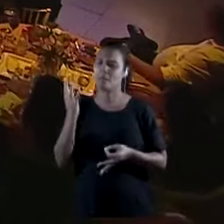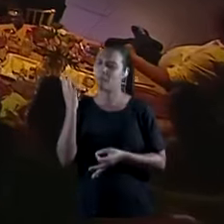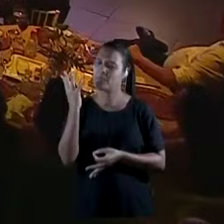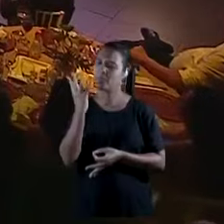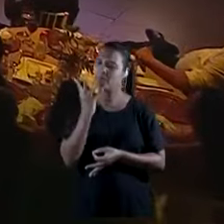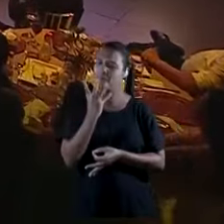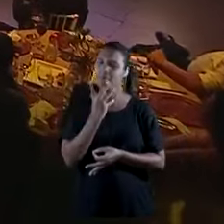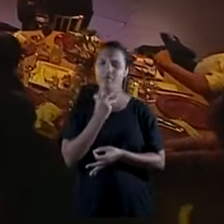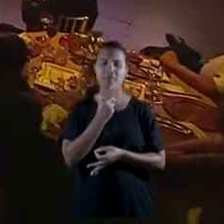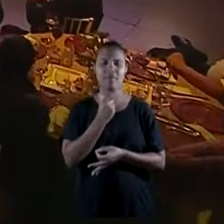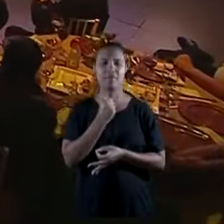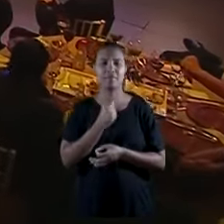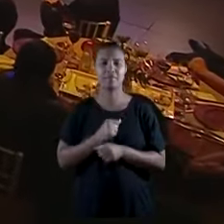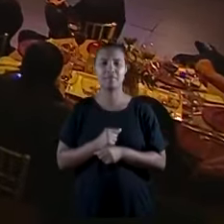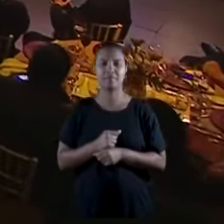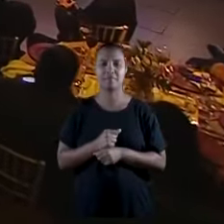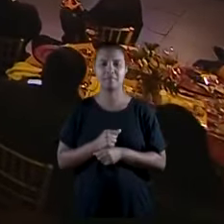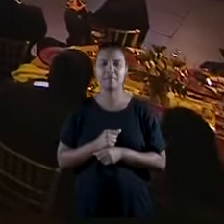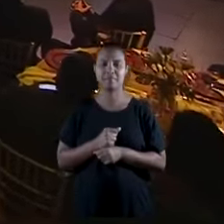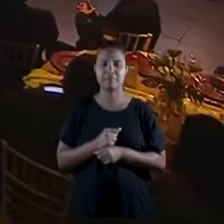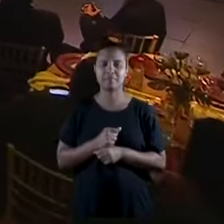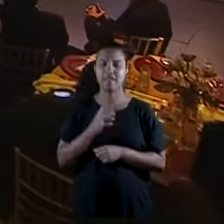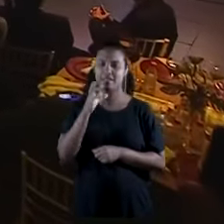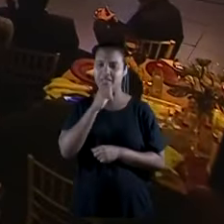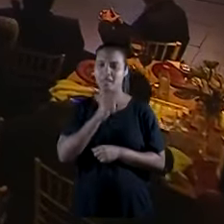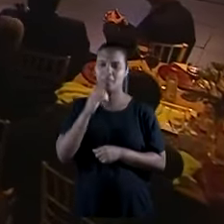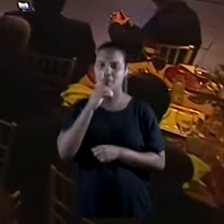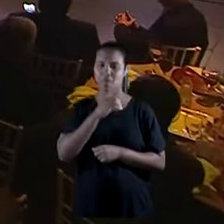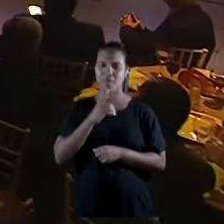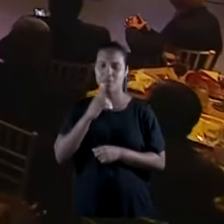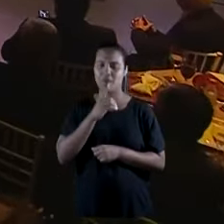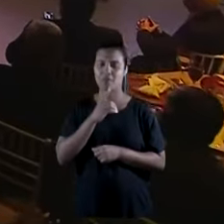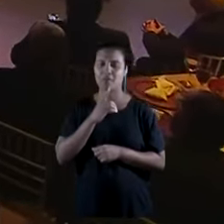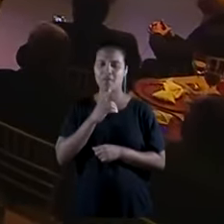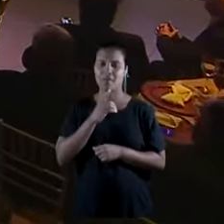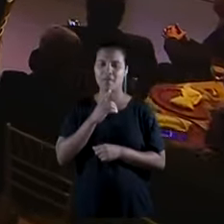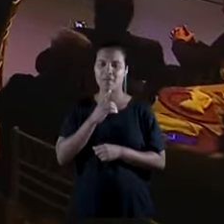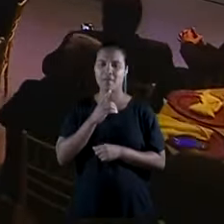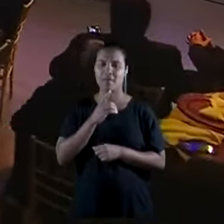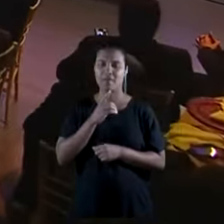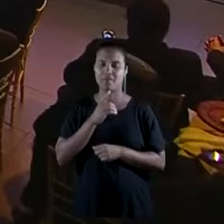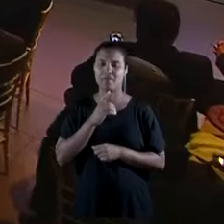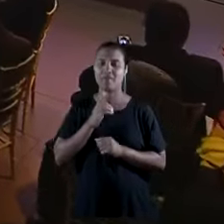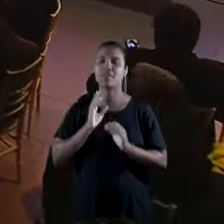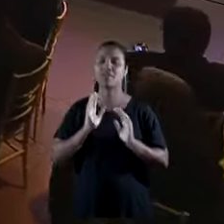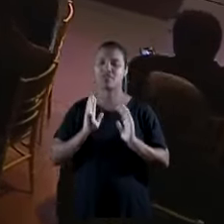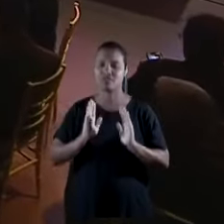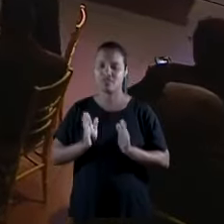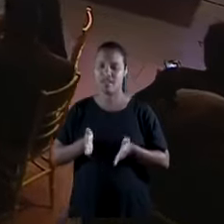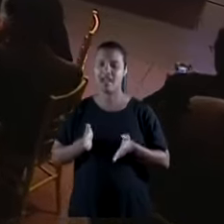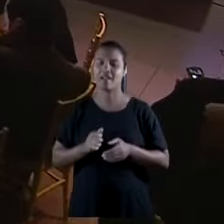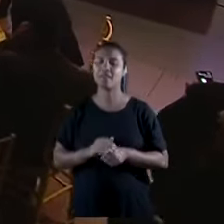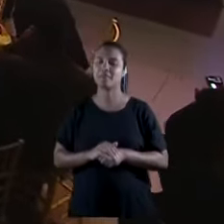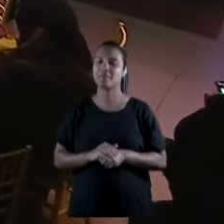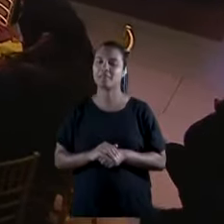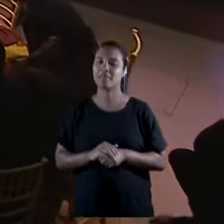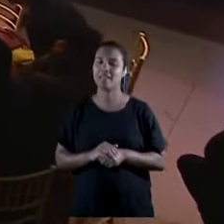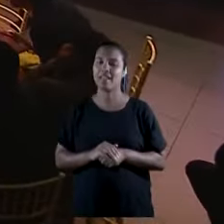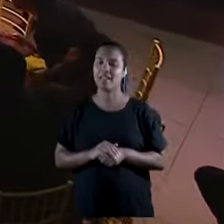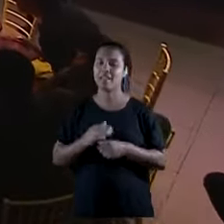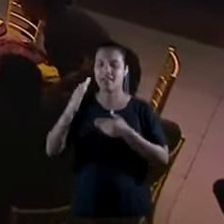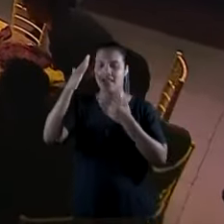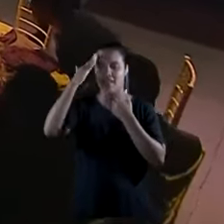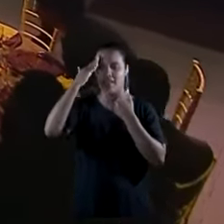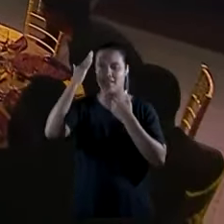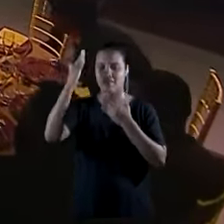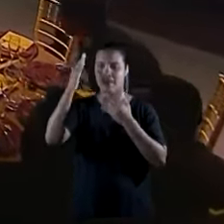Num final de semana cheio de emoções, eu queria fazer um agradecimento especial ao meu